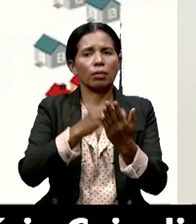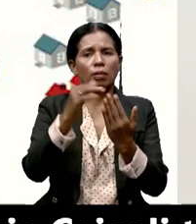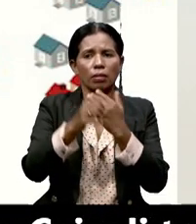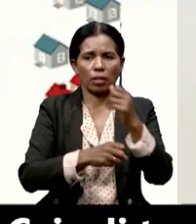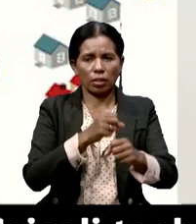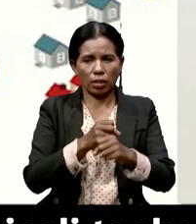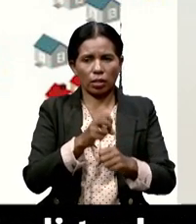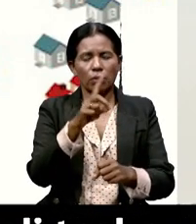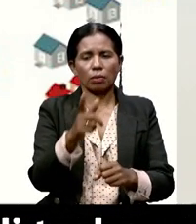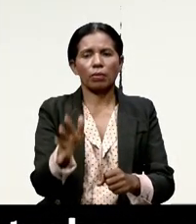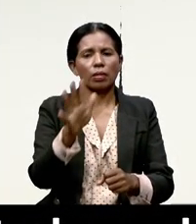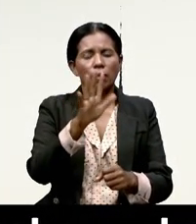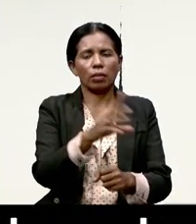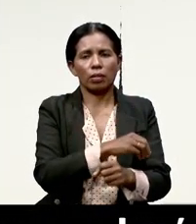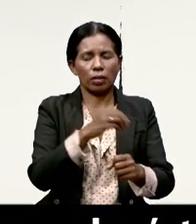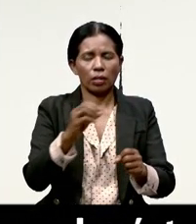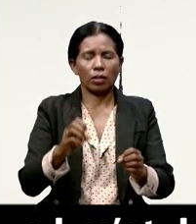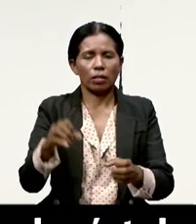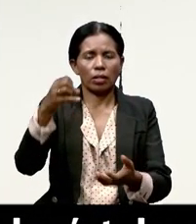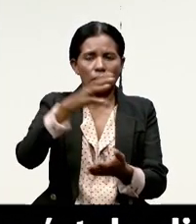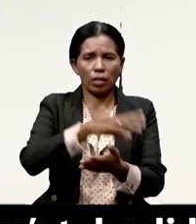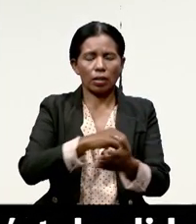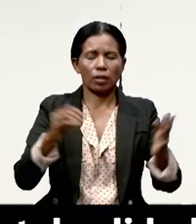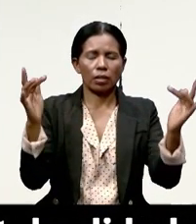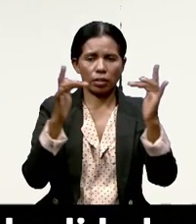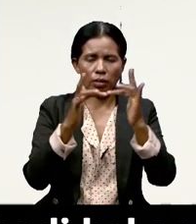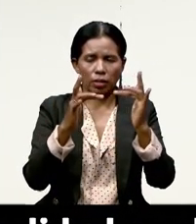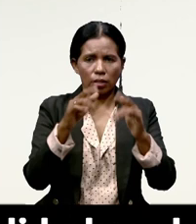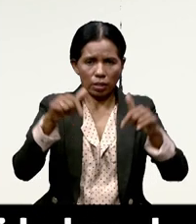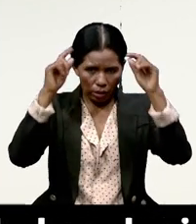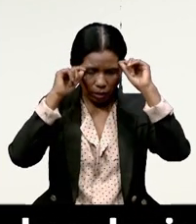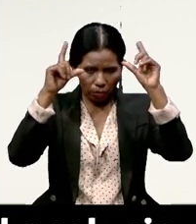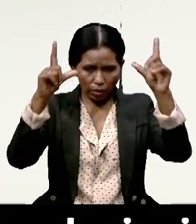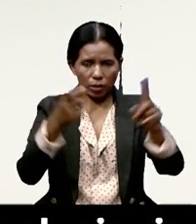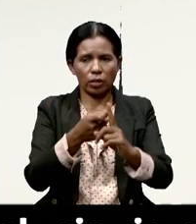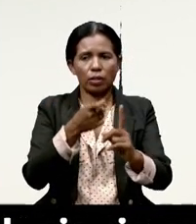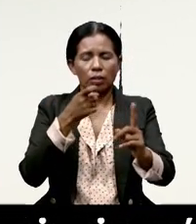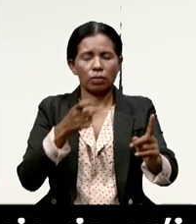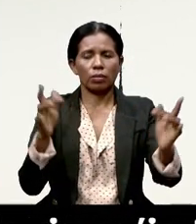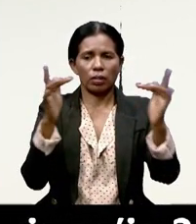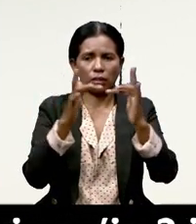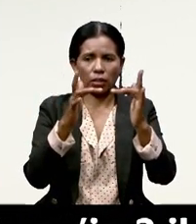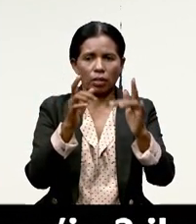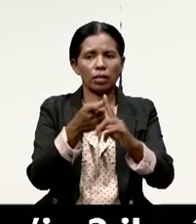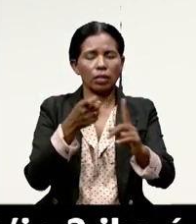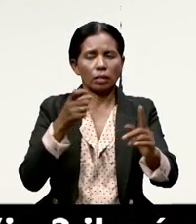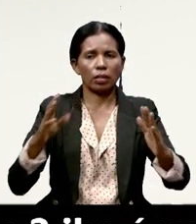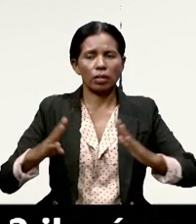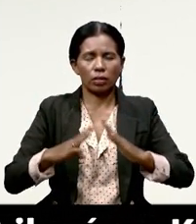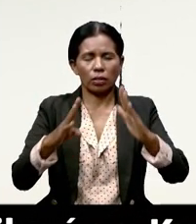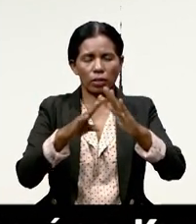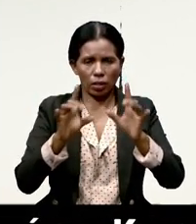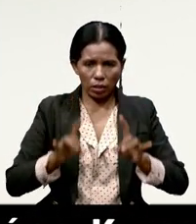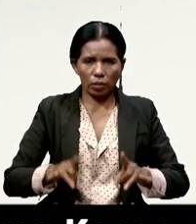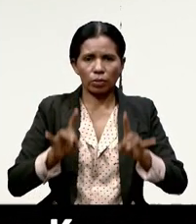resin rua, contrato ba aquisição no instalação ligação digital iha Timor-Leste, li Rússia cabo submarino iha cidade Darwin,